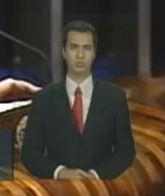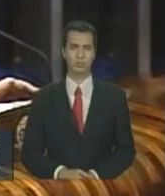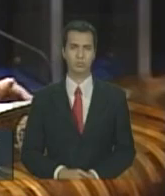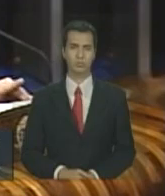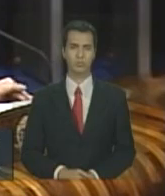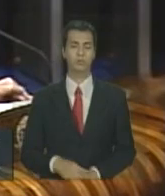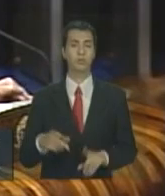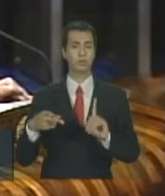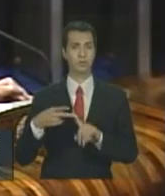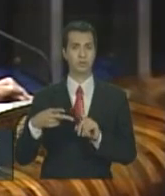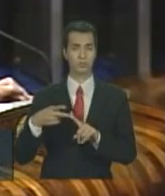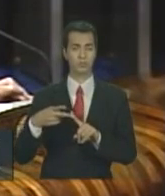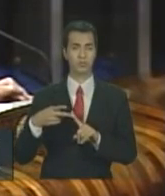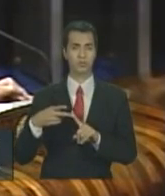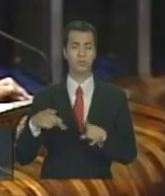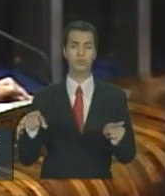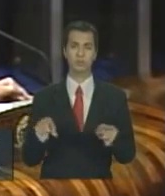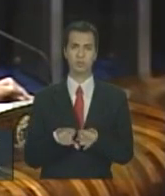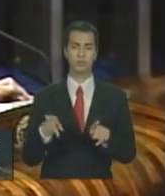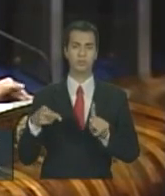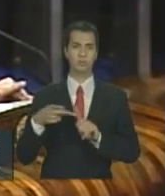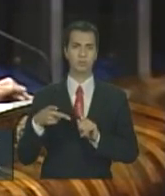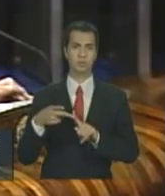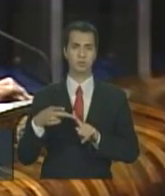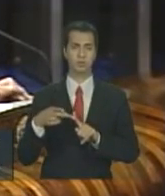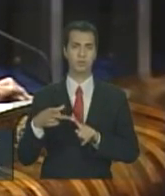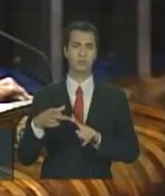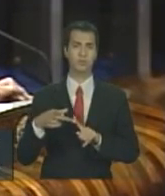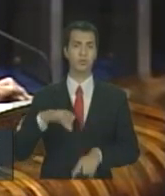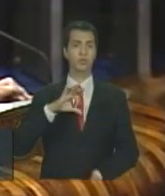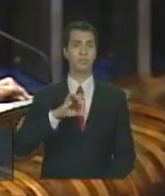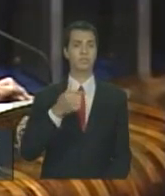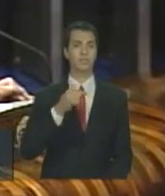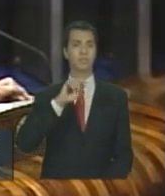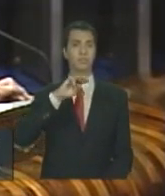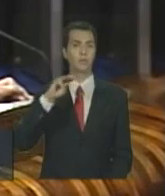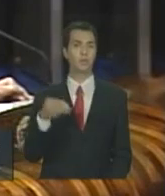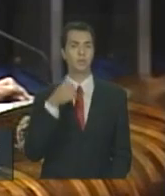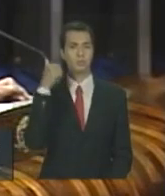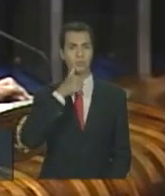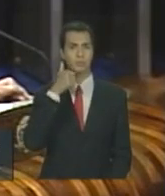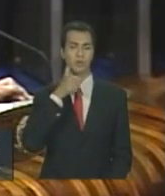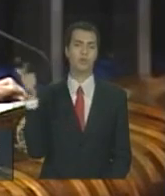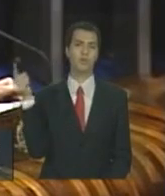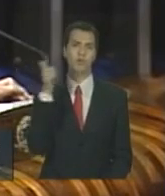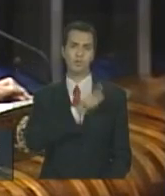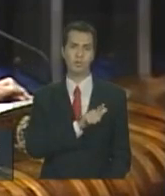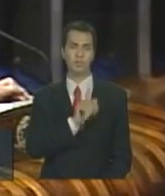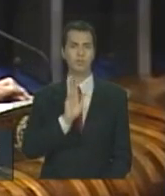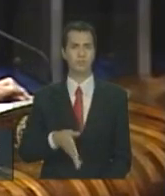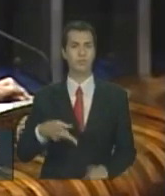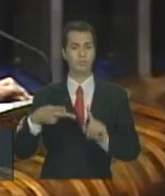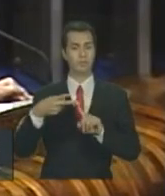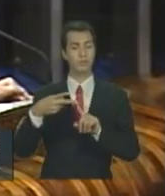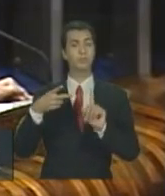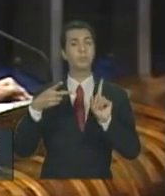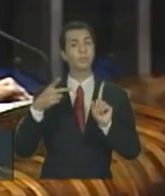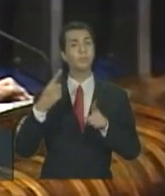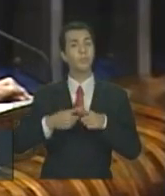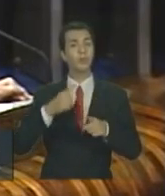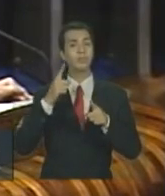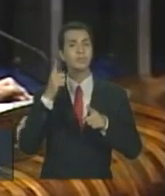E também das conquistas dessas 97 milhões de brasileiras que abriram esse espaço,